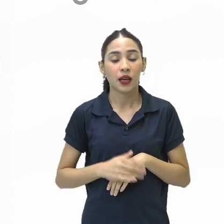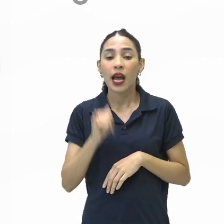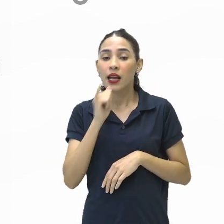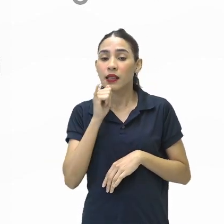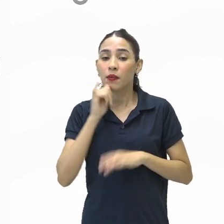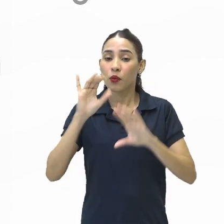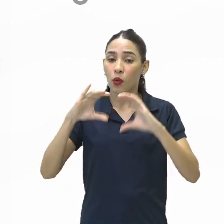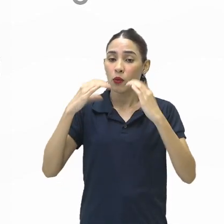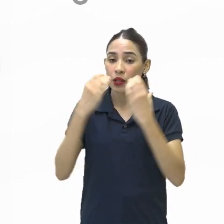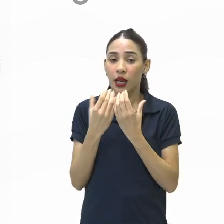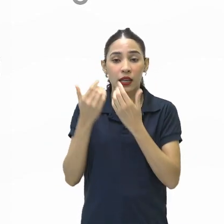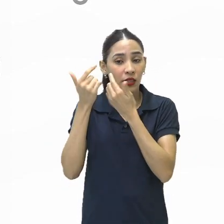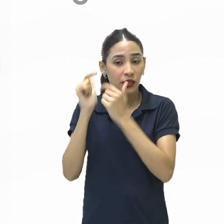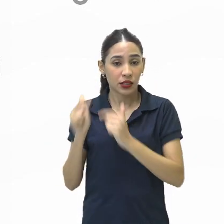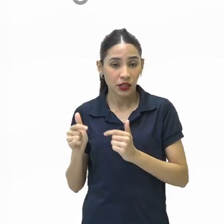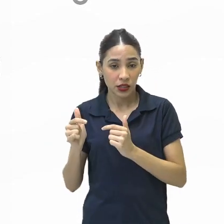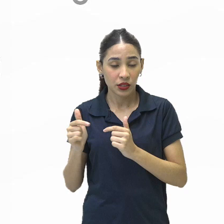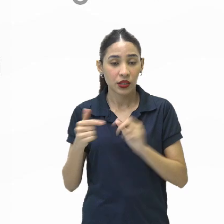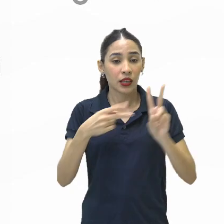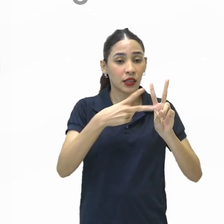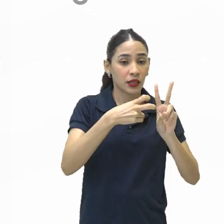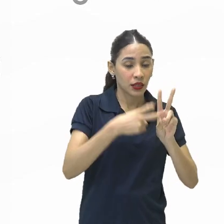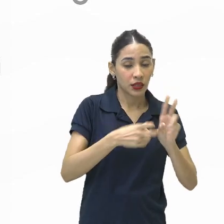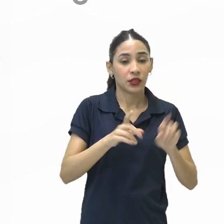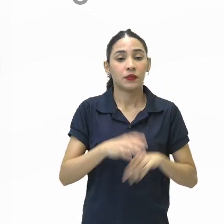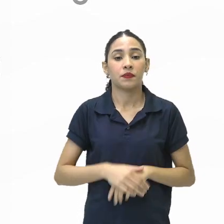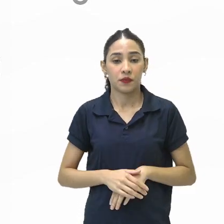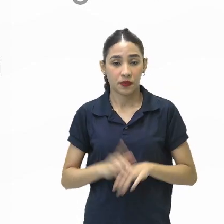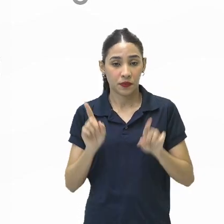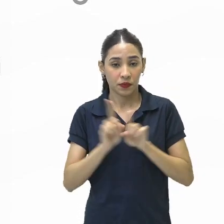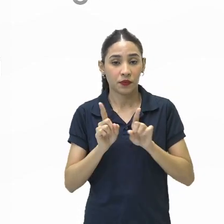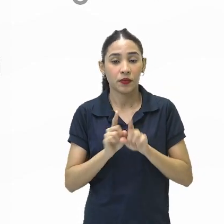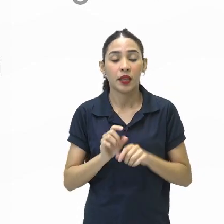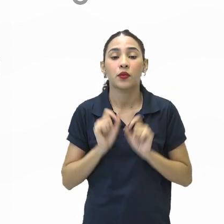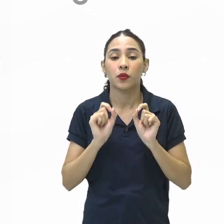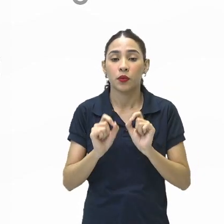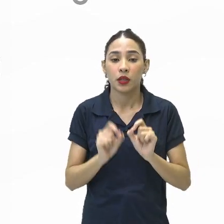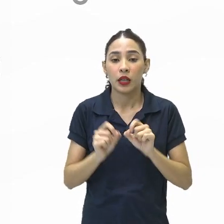onde as comunidades tradicionais, como as indígenas, as comunidades